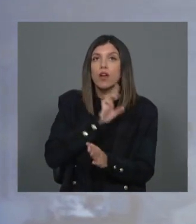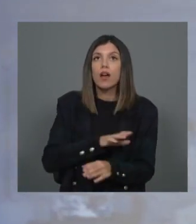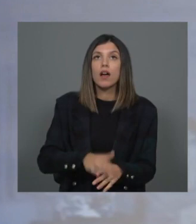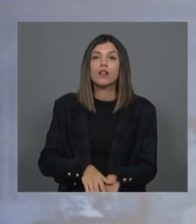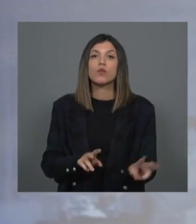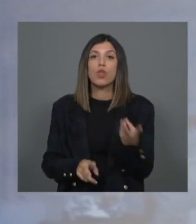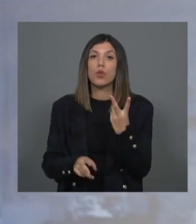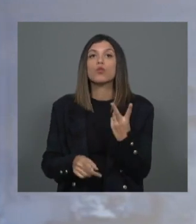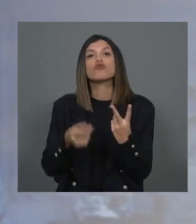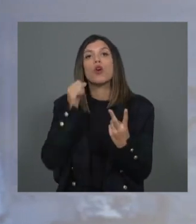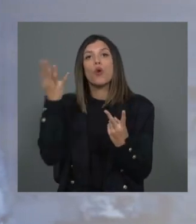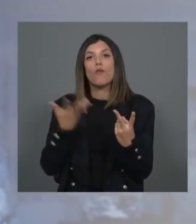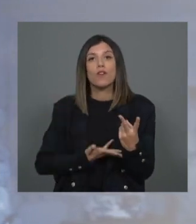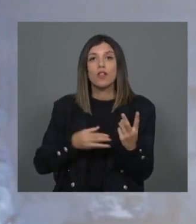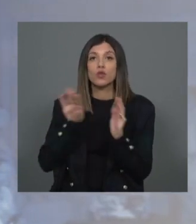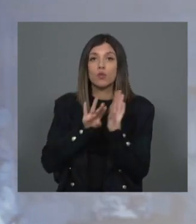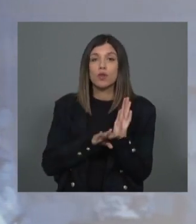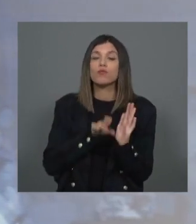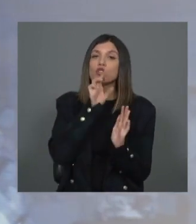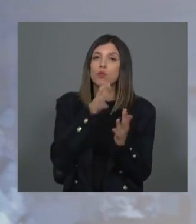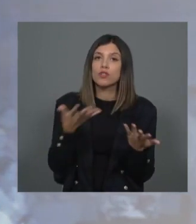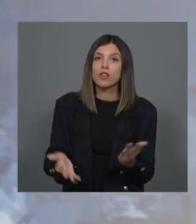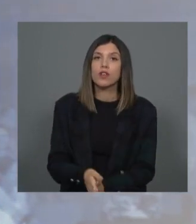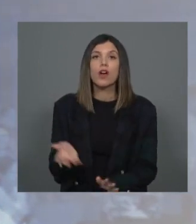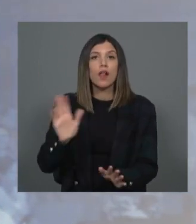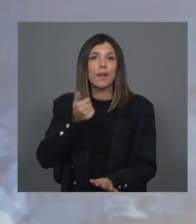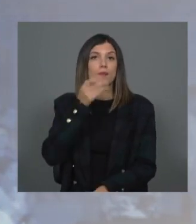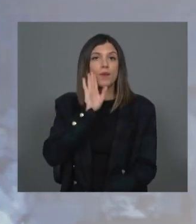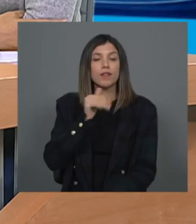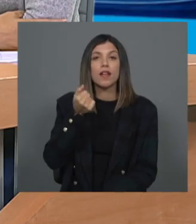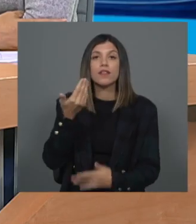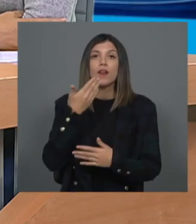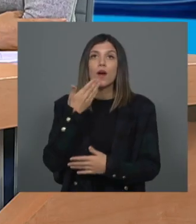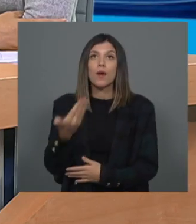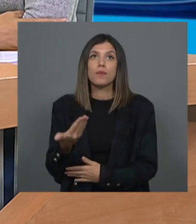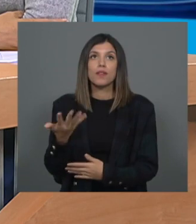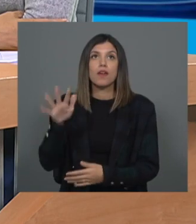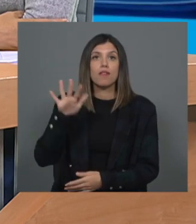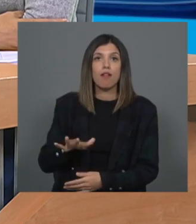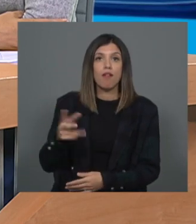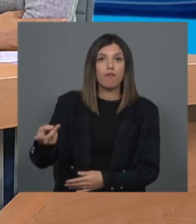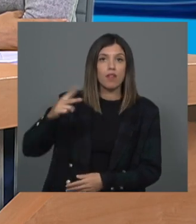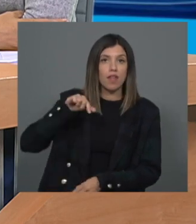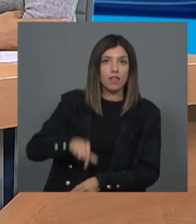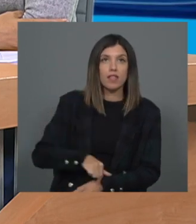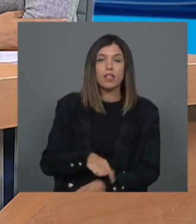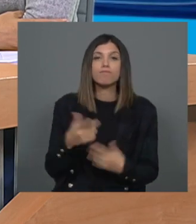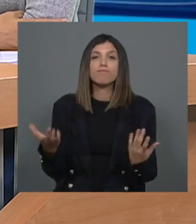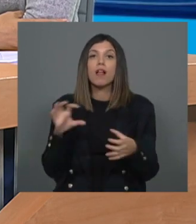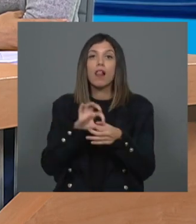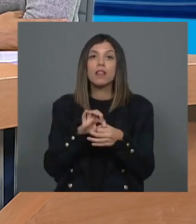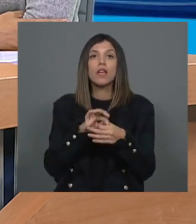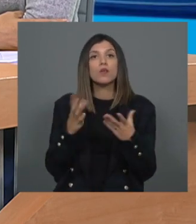Costa, convidadas do programa Eclésia. Cumprimento, muito boa tarde. Obrigado por estarem connosco, precisamente para, neste contexto